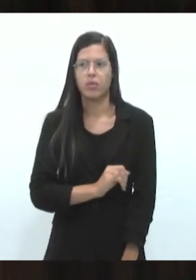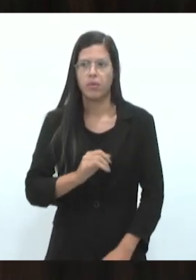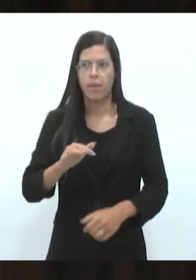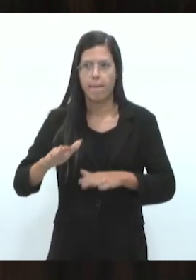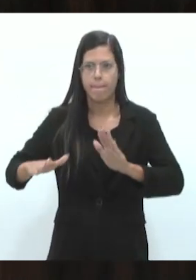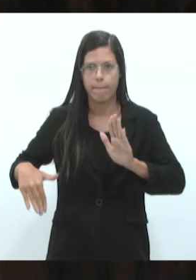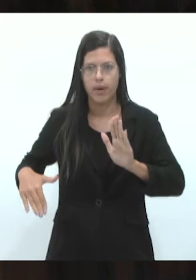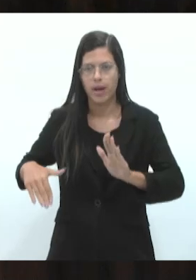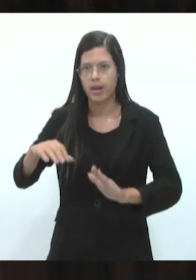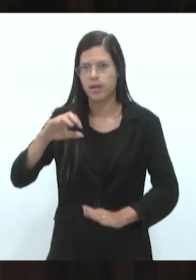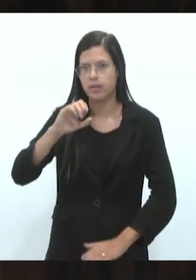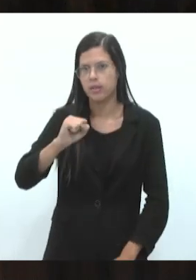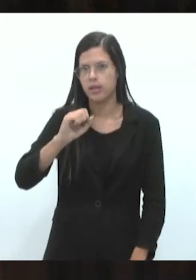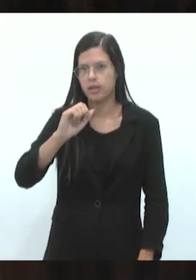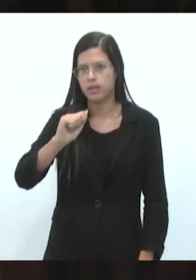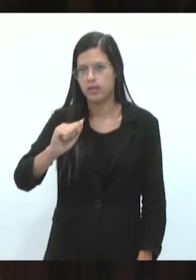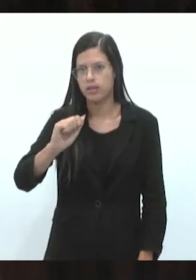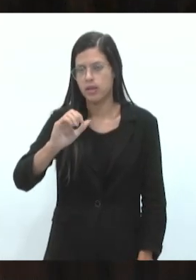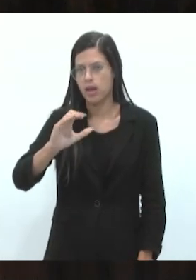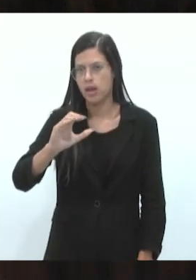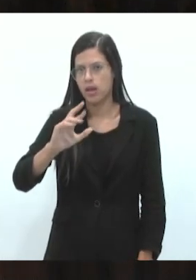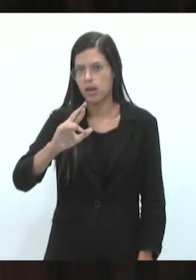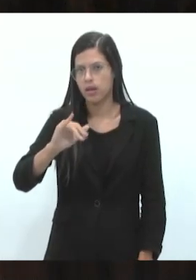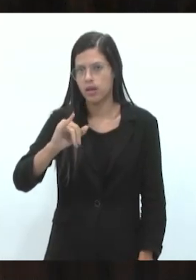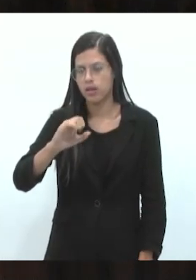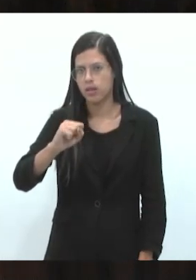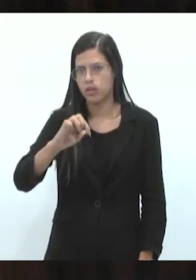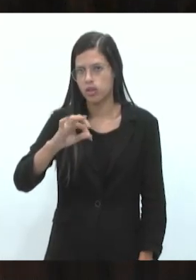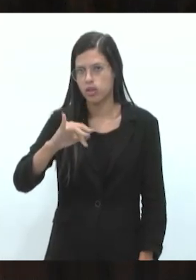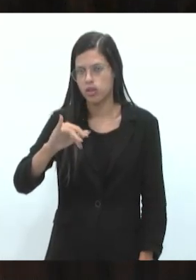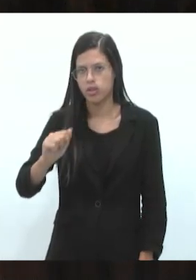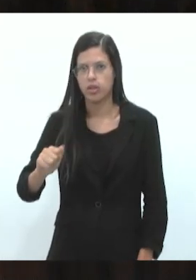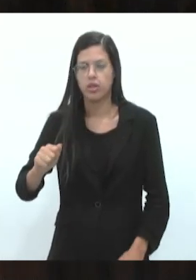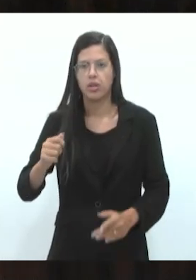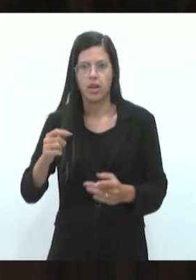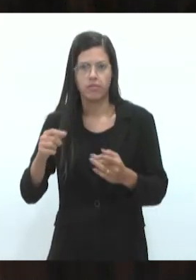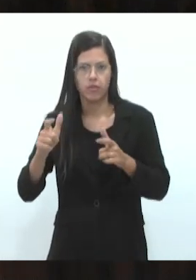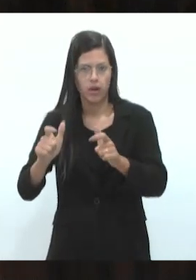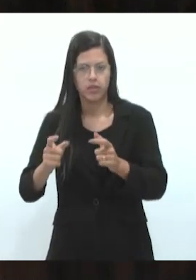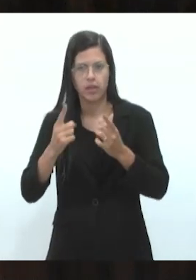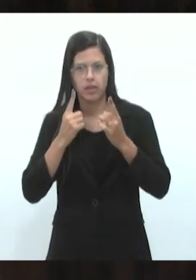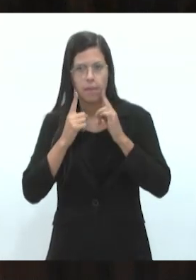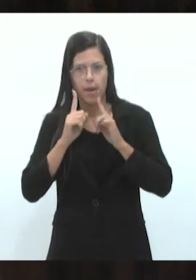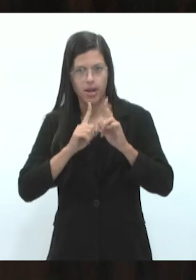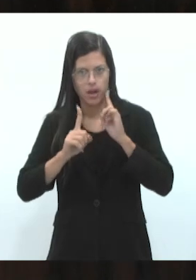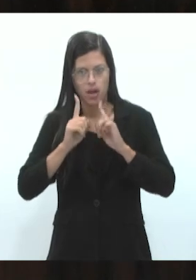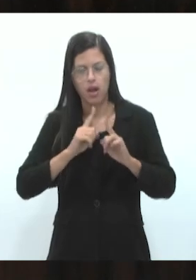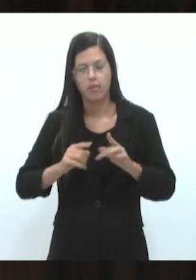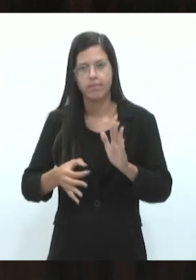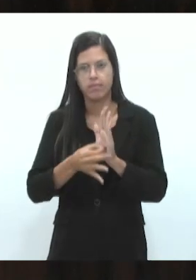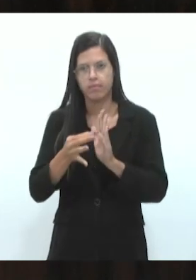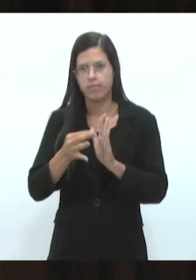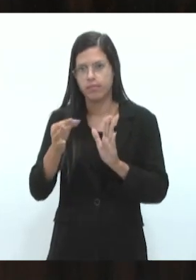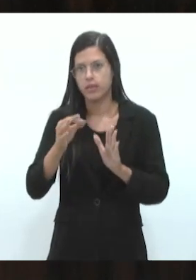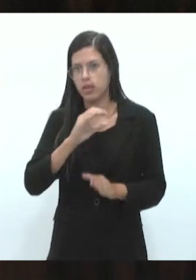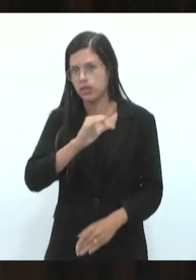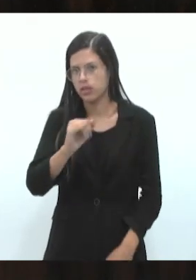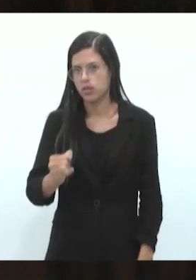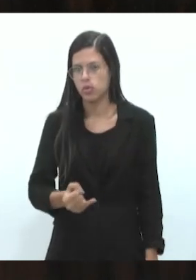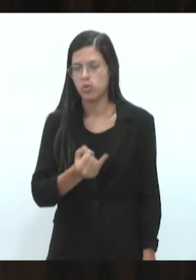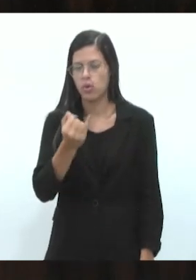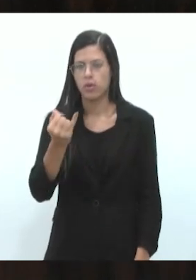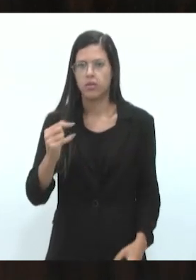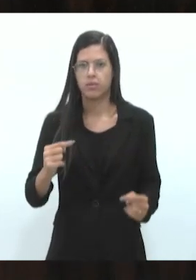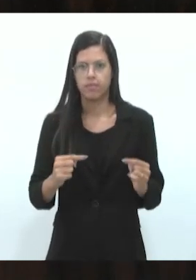da Sacristia, localizada no município de Maricá. Pareceres das comissões de Constituição e Justiça